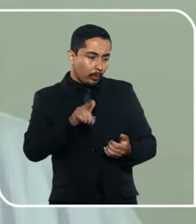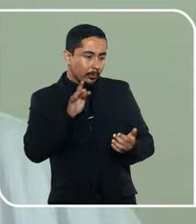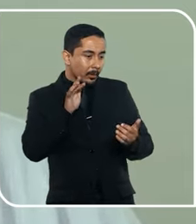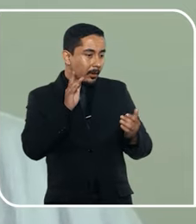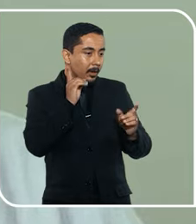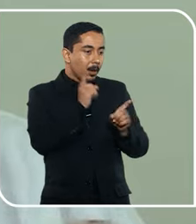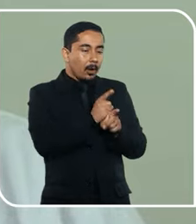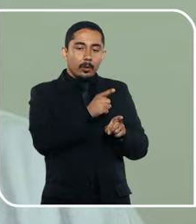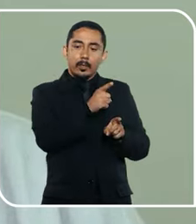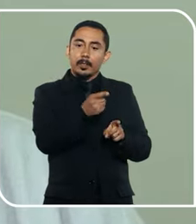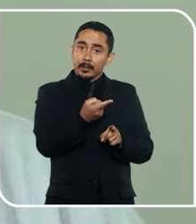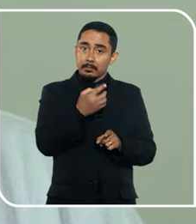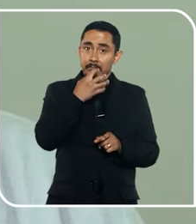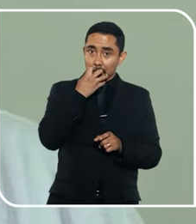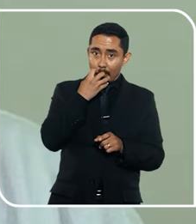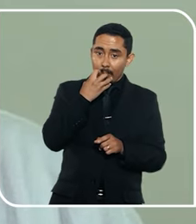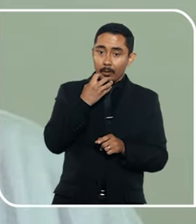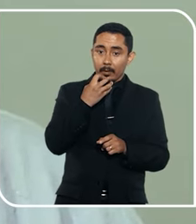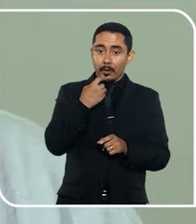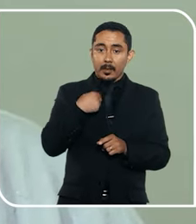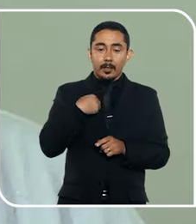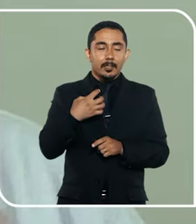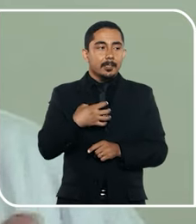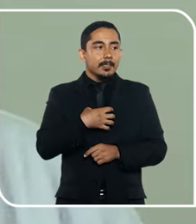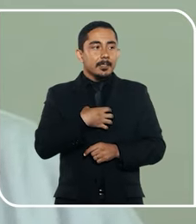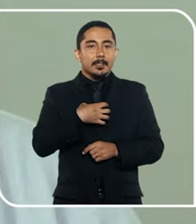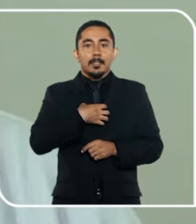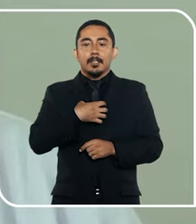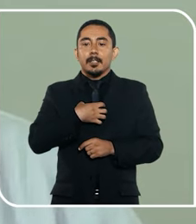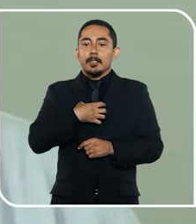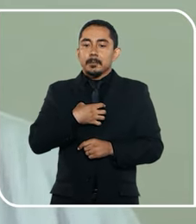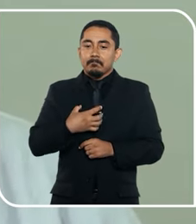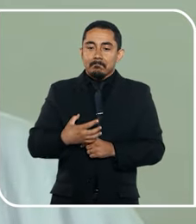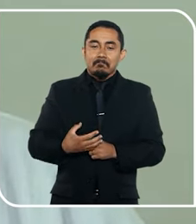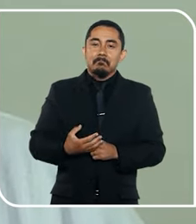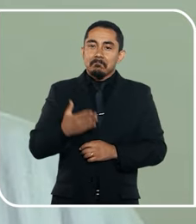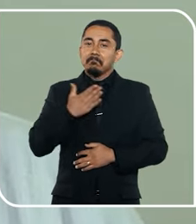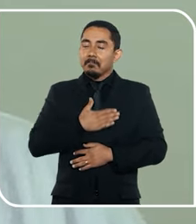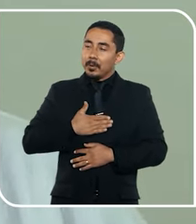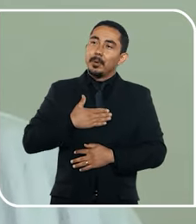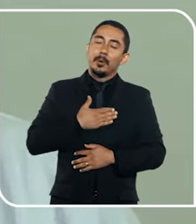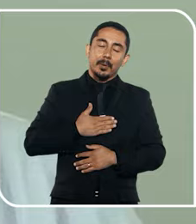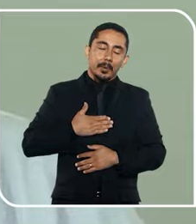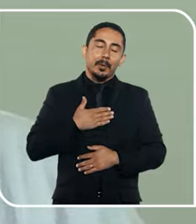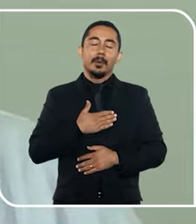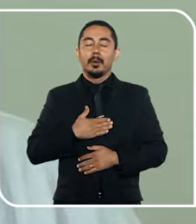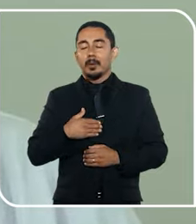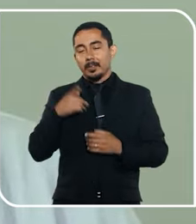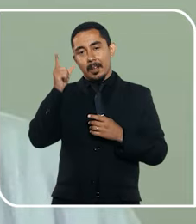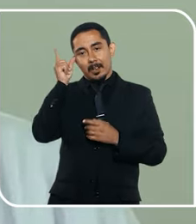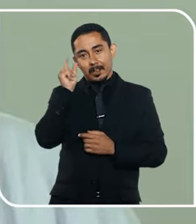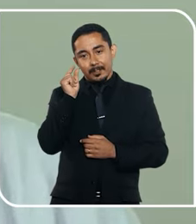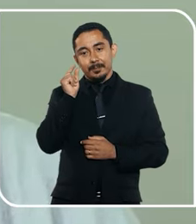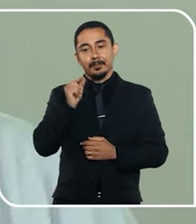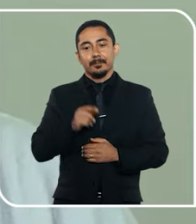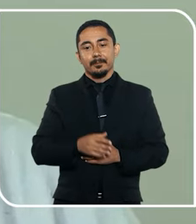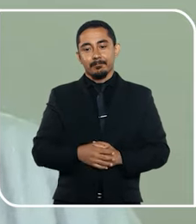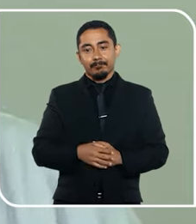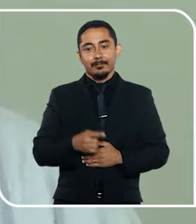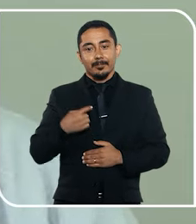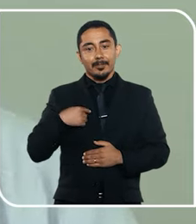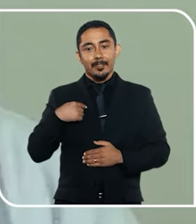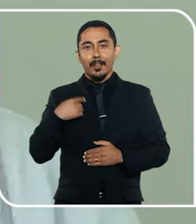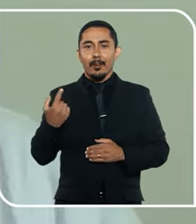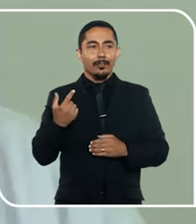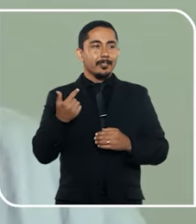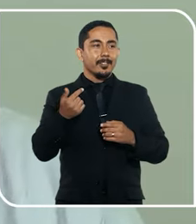novamente, foi uma sensação muito, prazerosa, digamos assim, muito prazerosa.